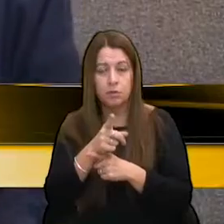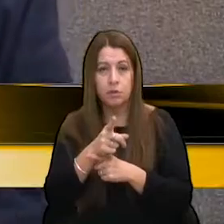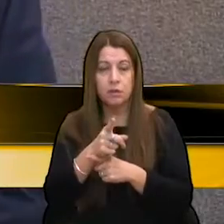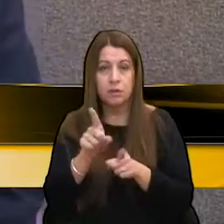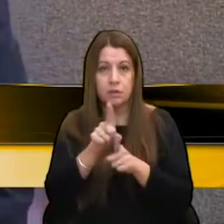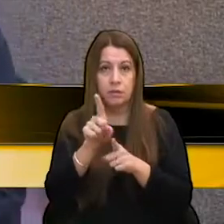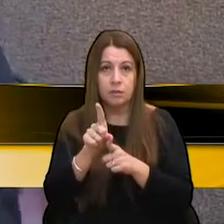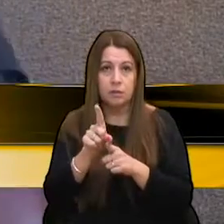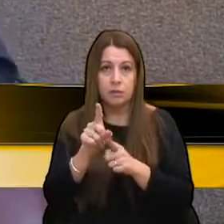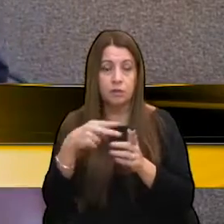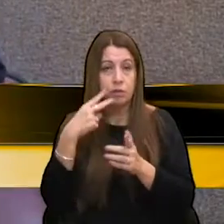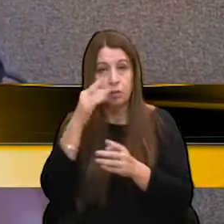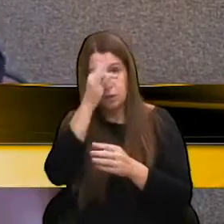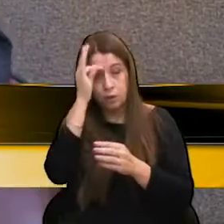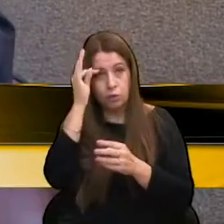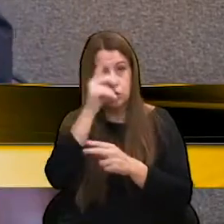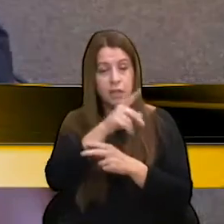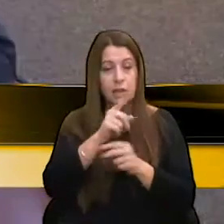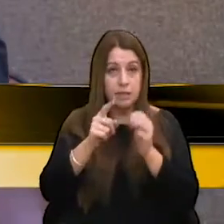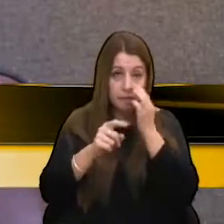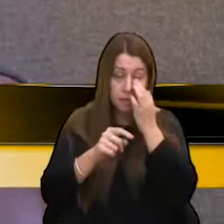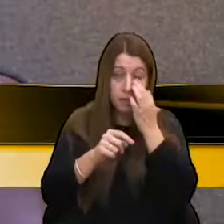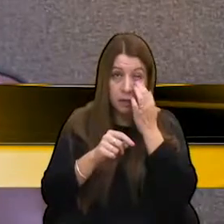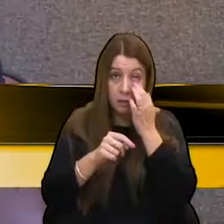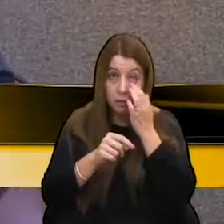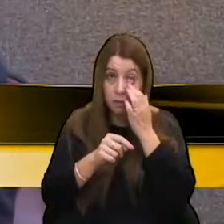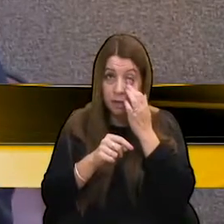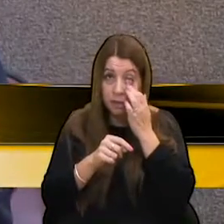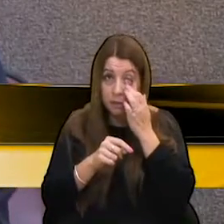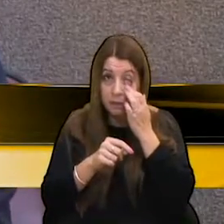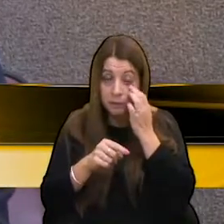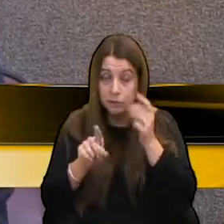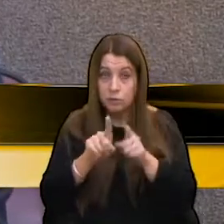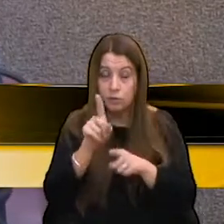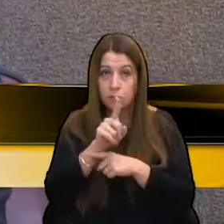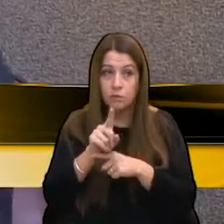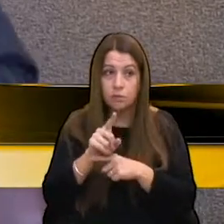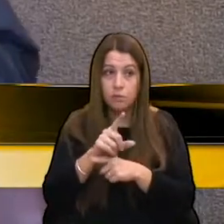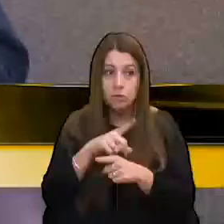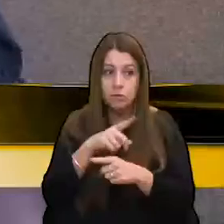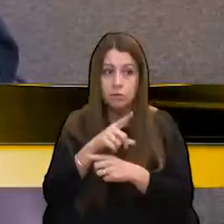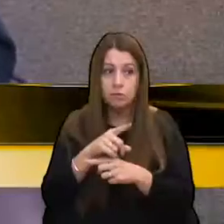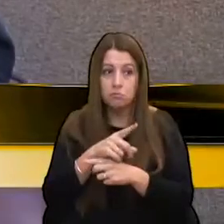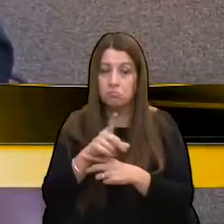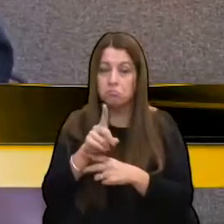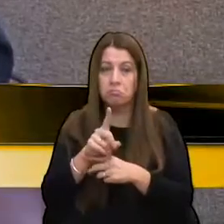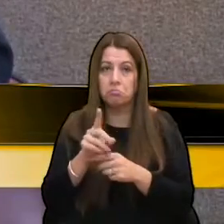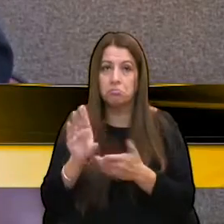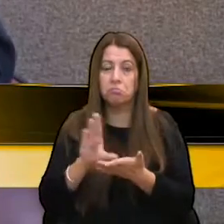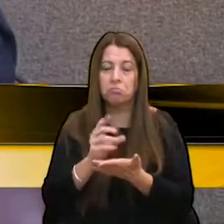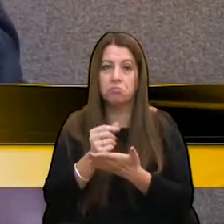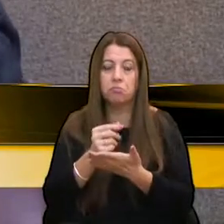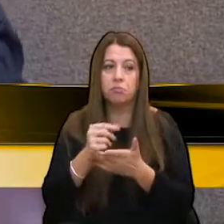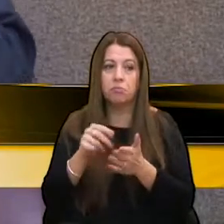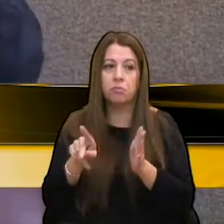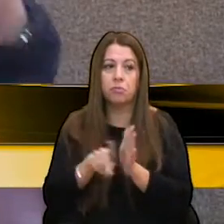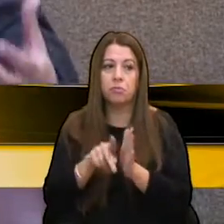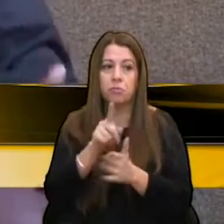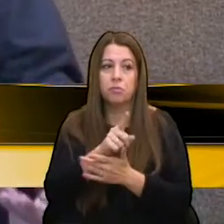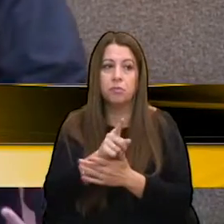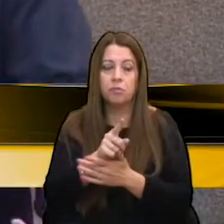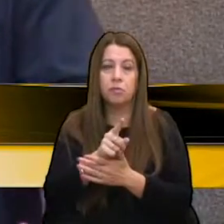do vereador Tuigo, de que pessoas físicas e pessoas jurídicas, com investimentos próprios, elas